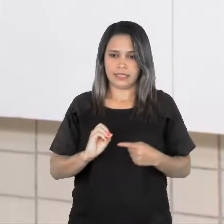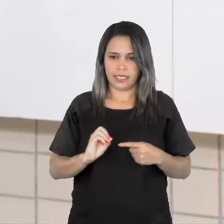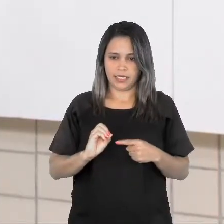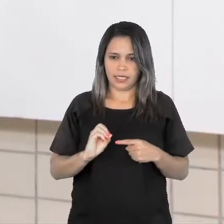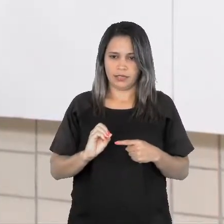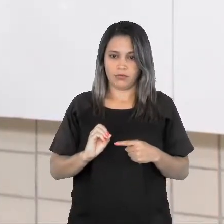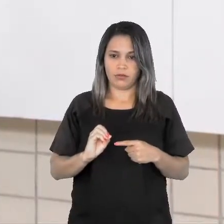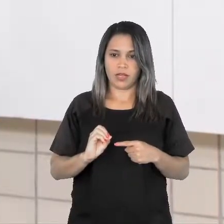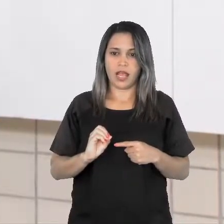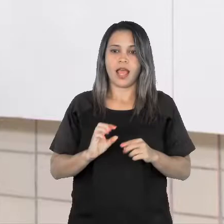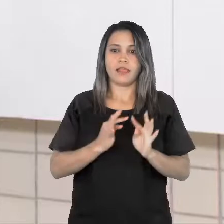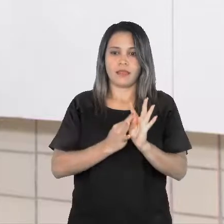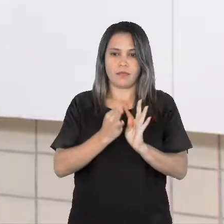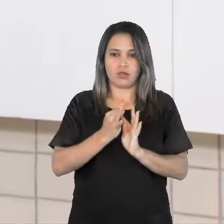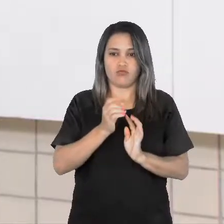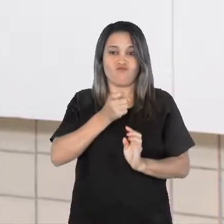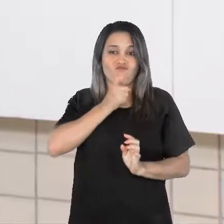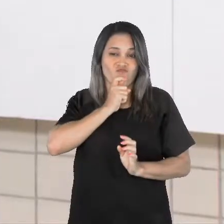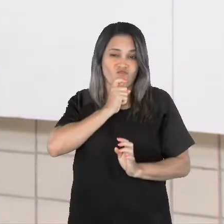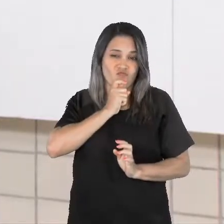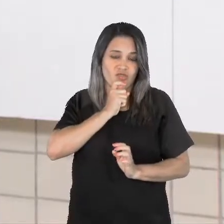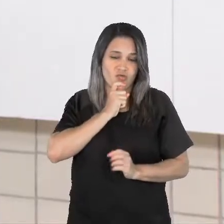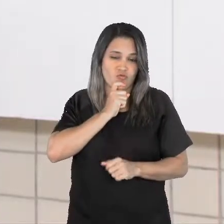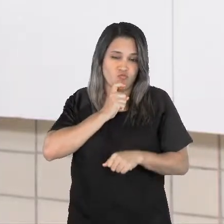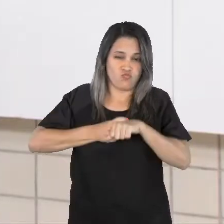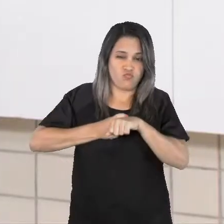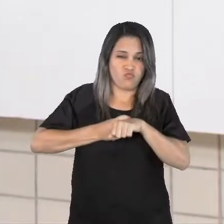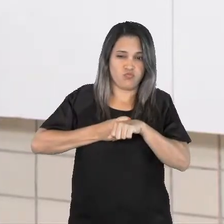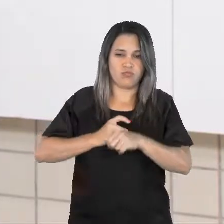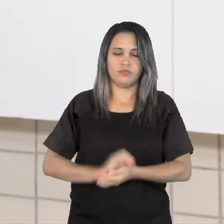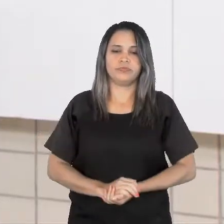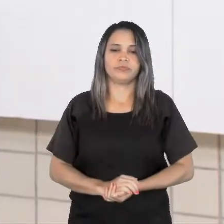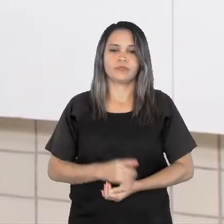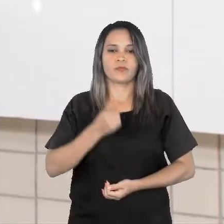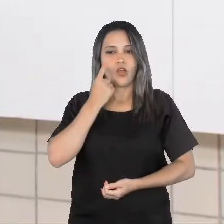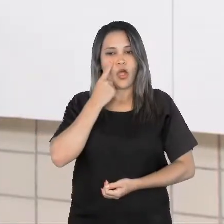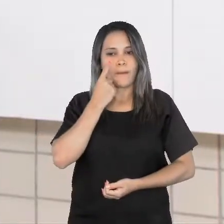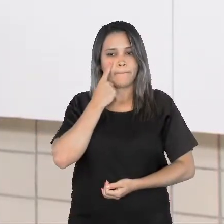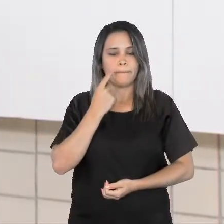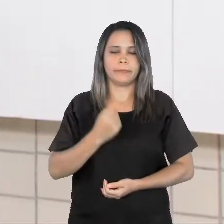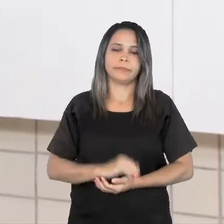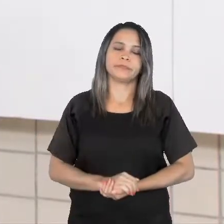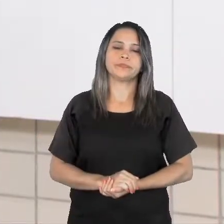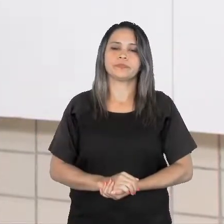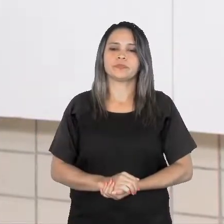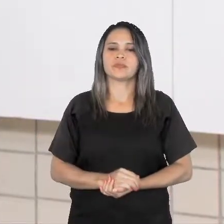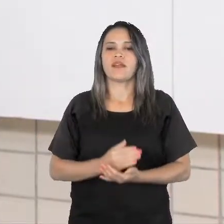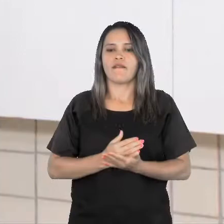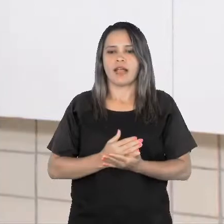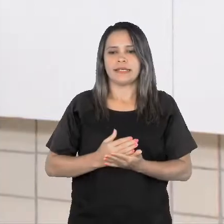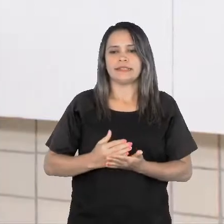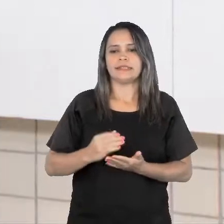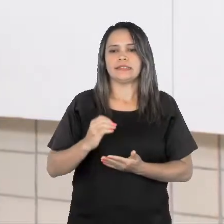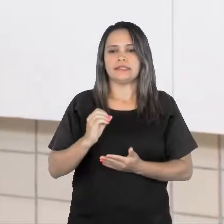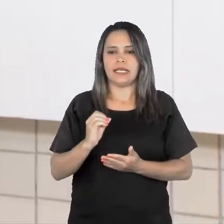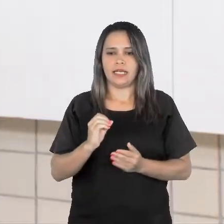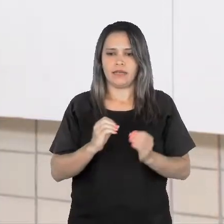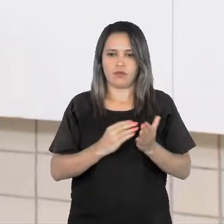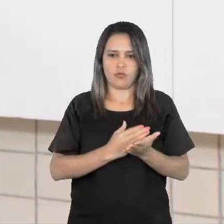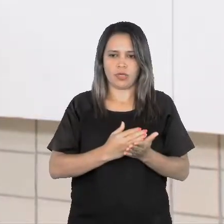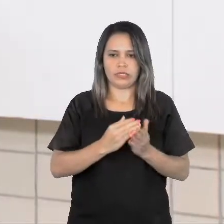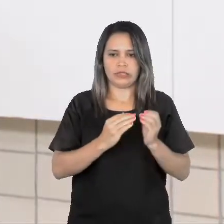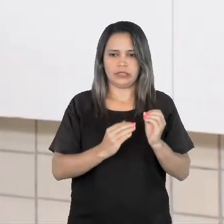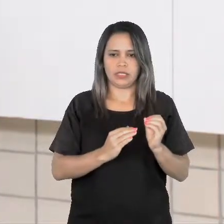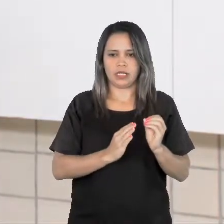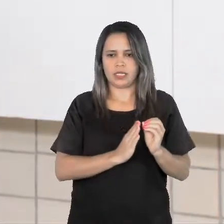temperatura que ela congela. Agora, olha aqui para mim. Você viu que vai de 0 a 100. Mas